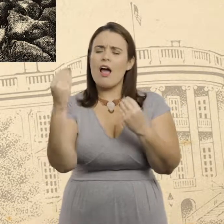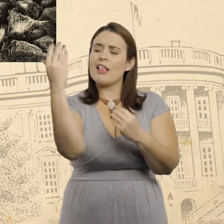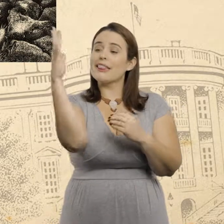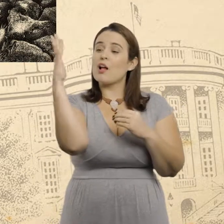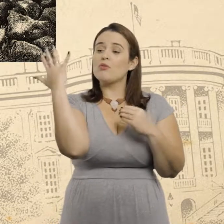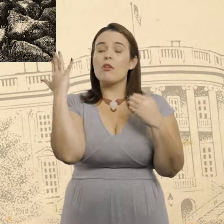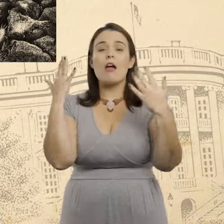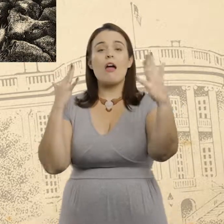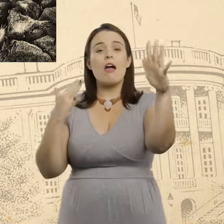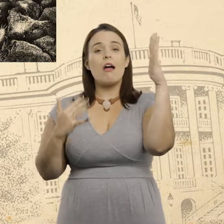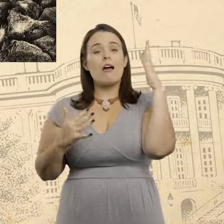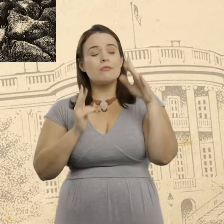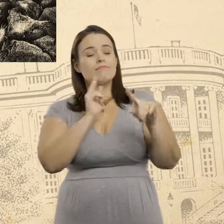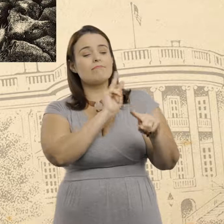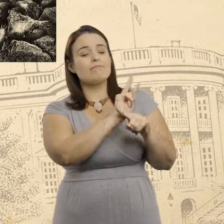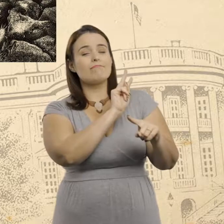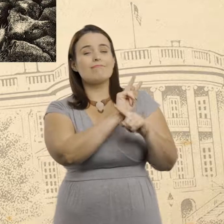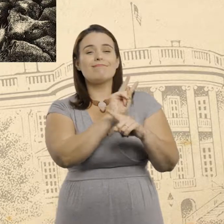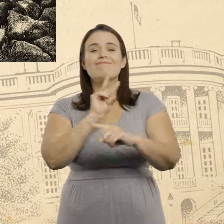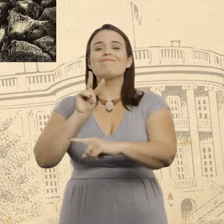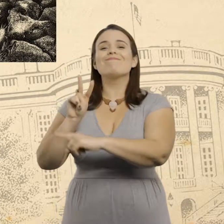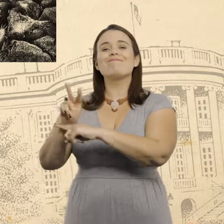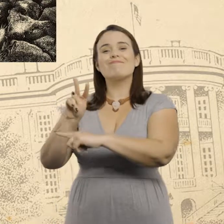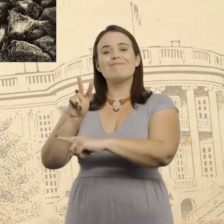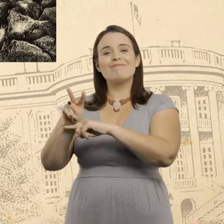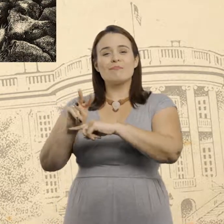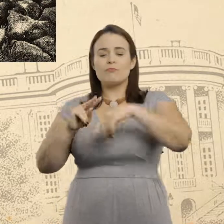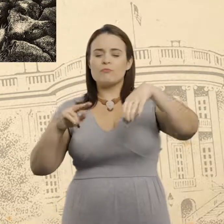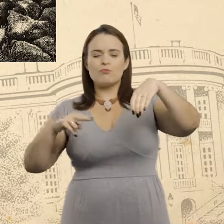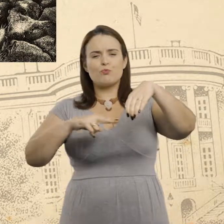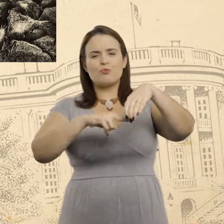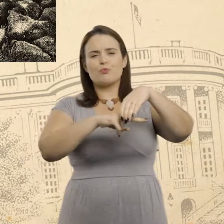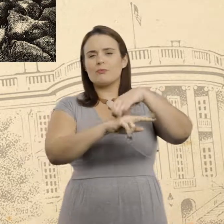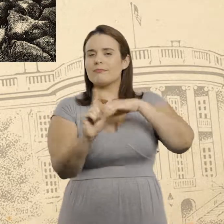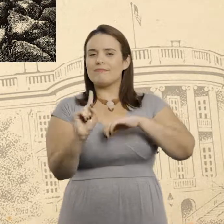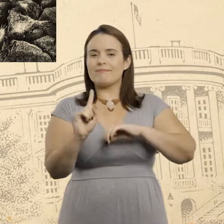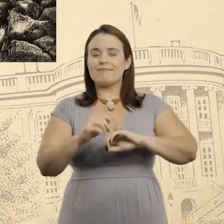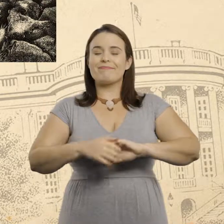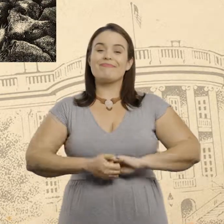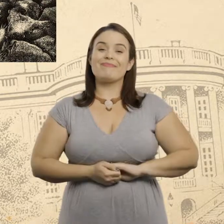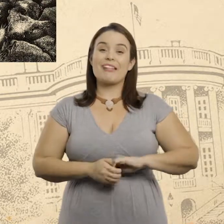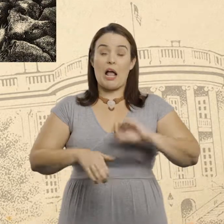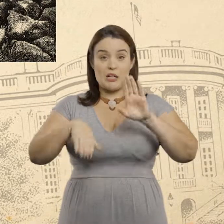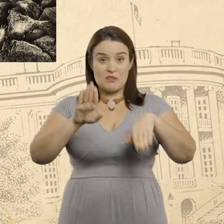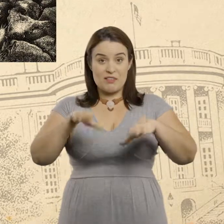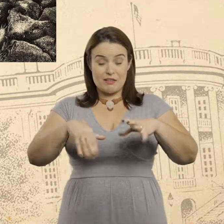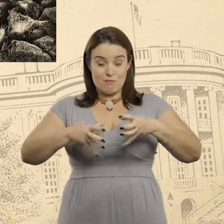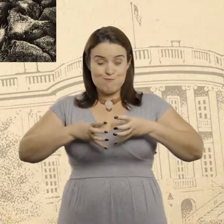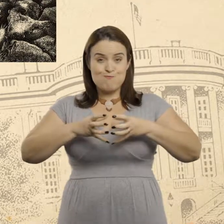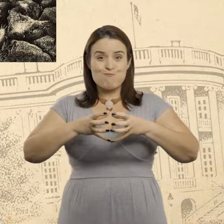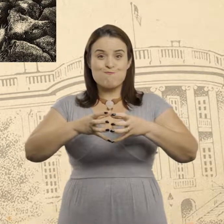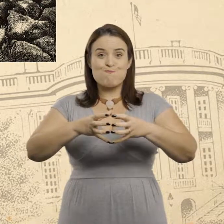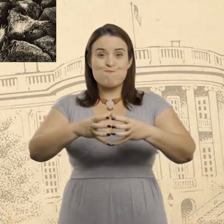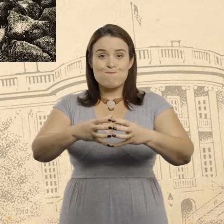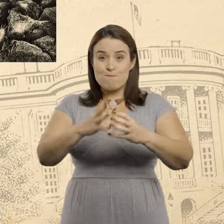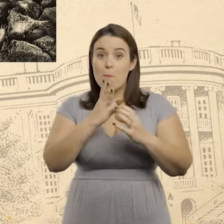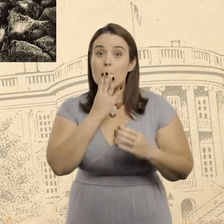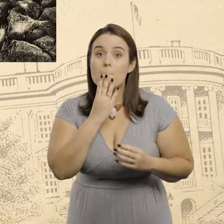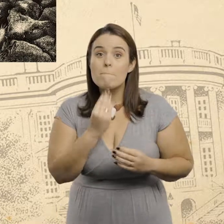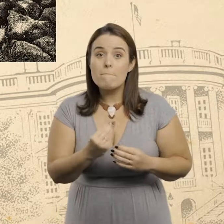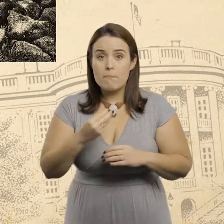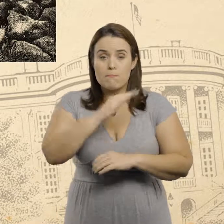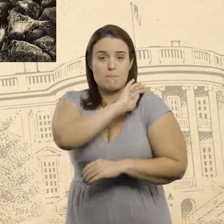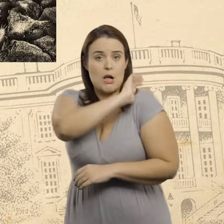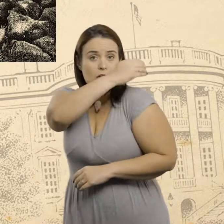foram construídos assim para não destruir a natureza com a construção de túneis. Às vezes, um grande rebanho de